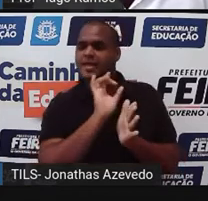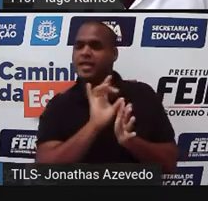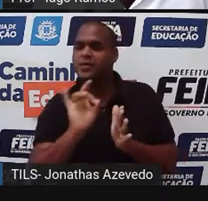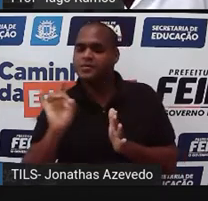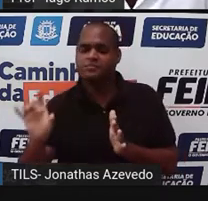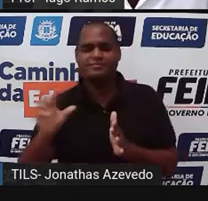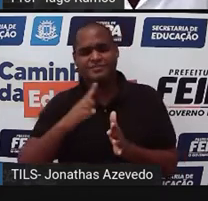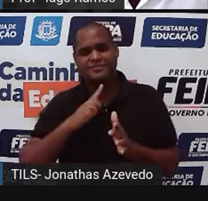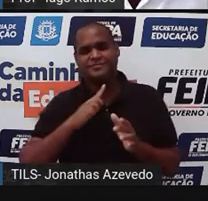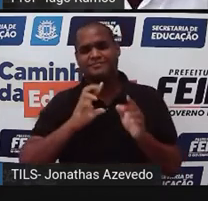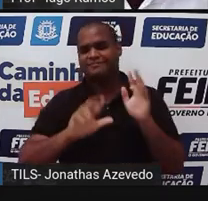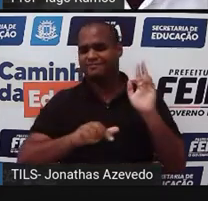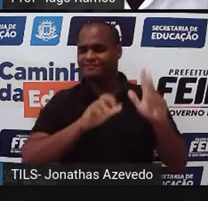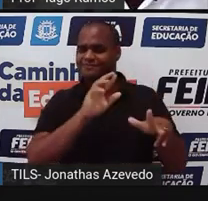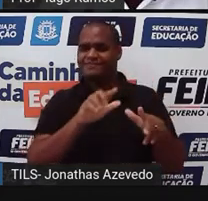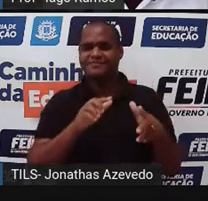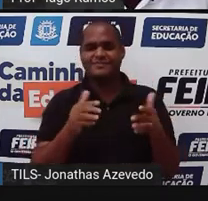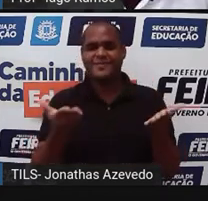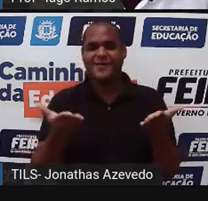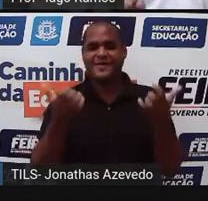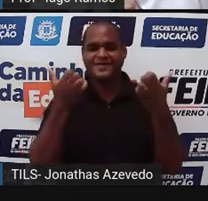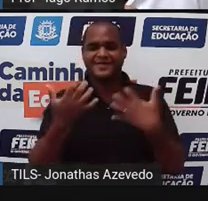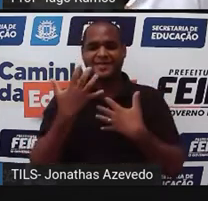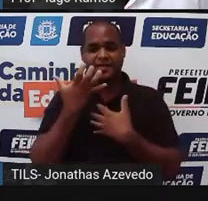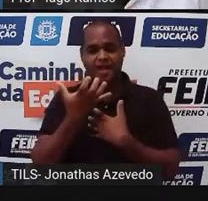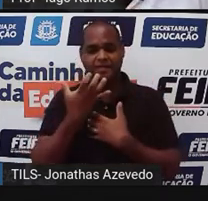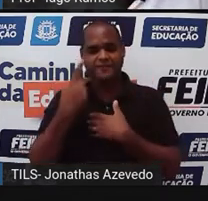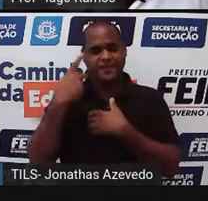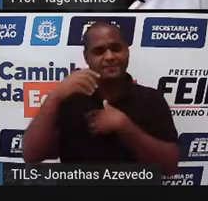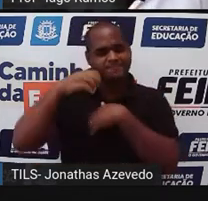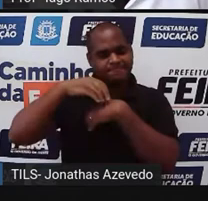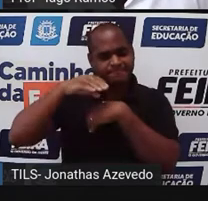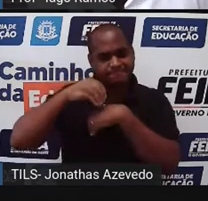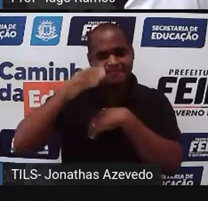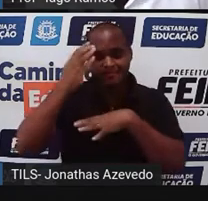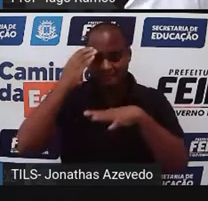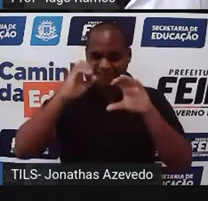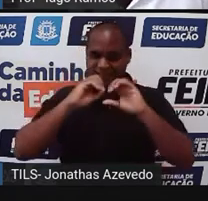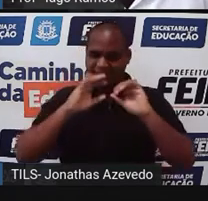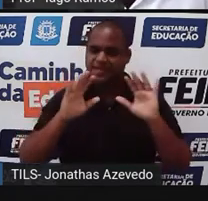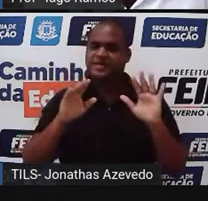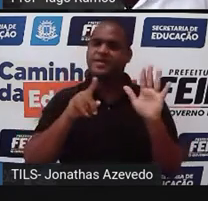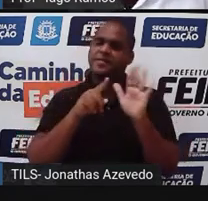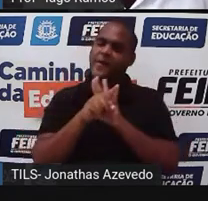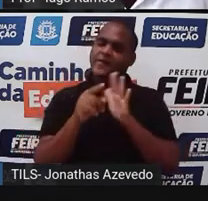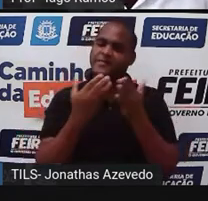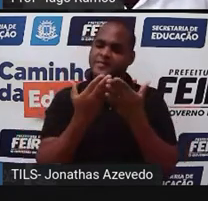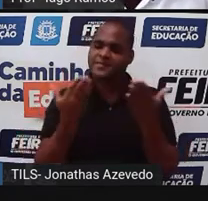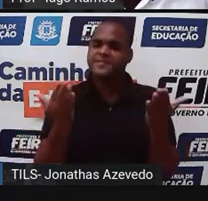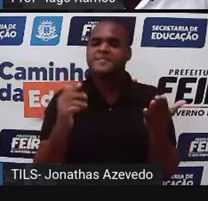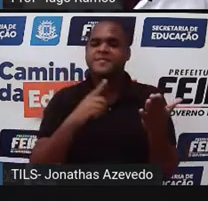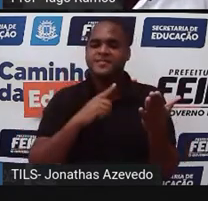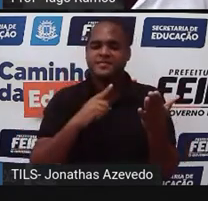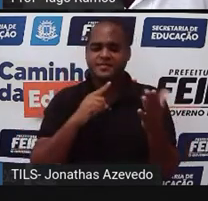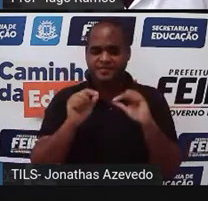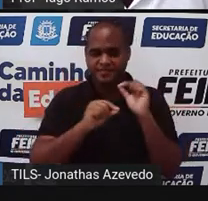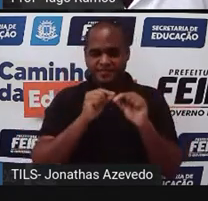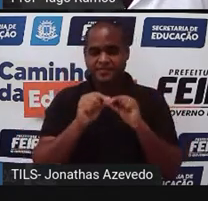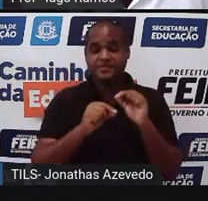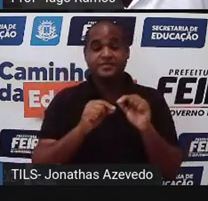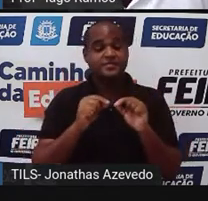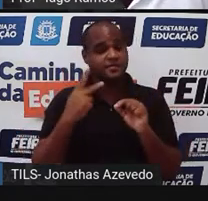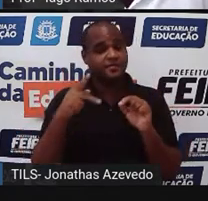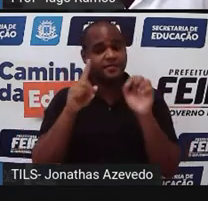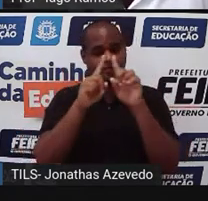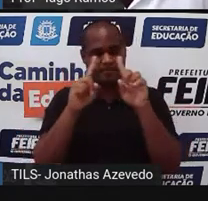delas e é isso que eu quero que você descubra tem uma pergunta nessa tela a qual quadrilátero